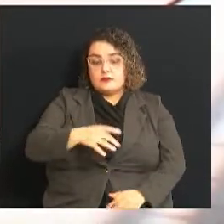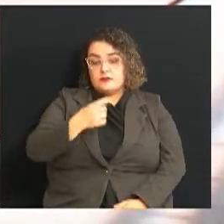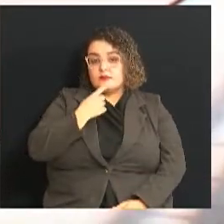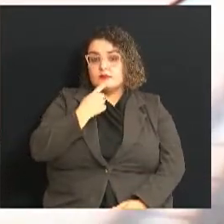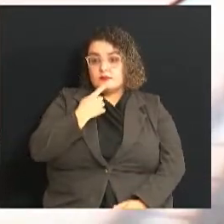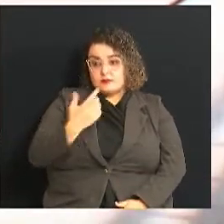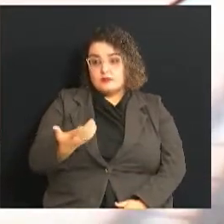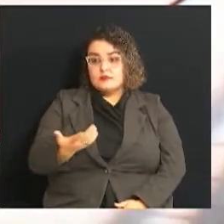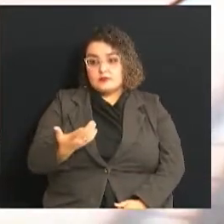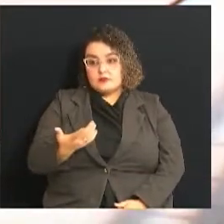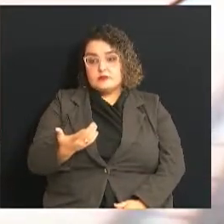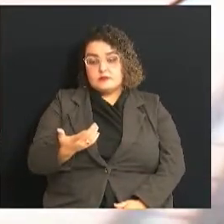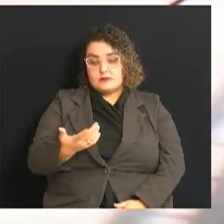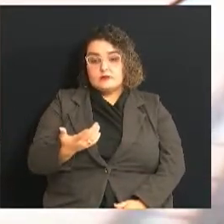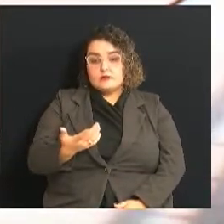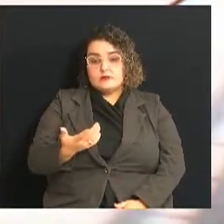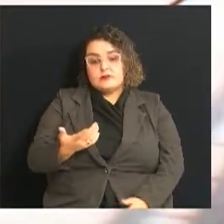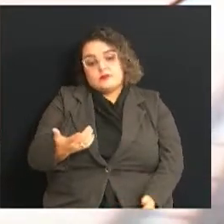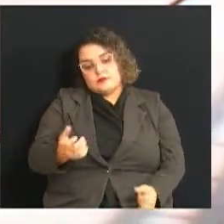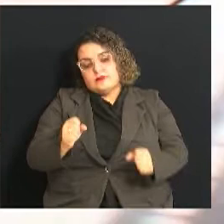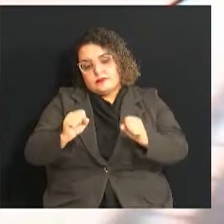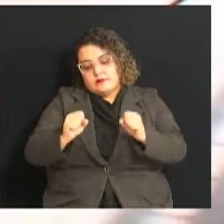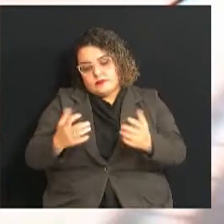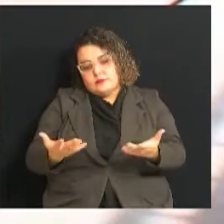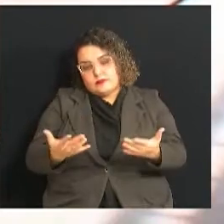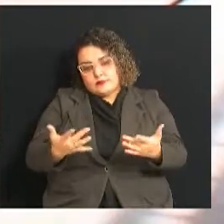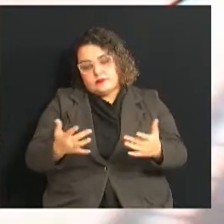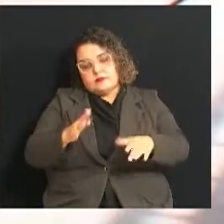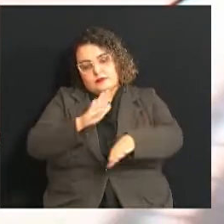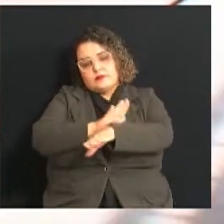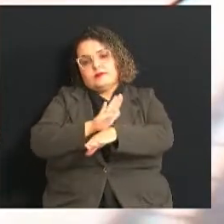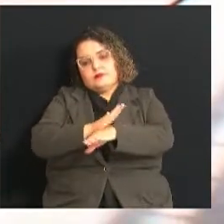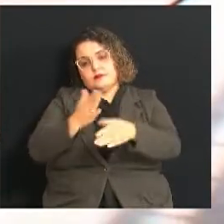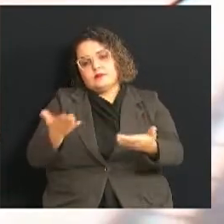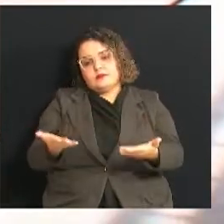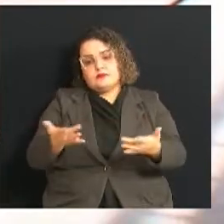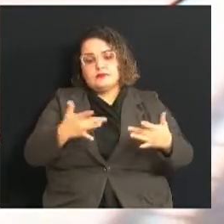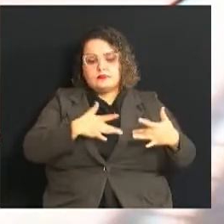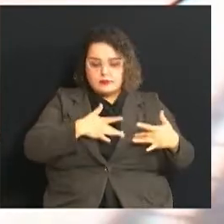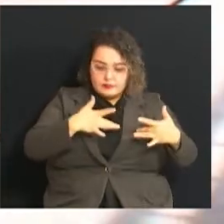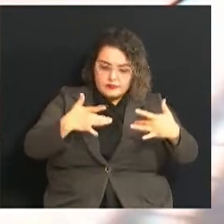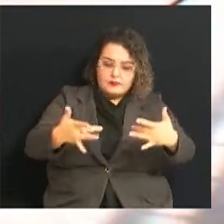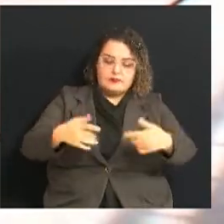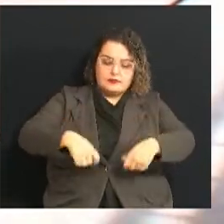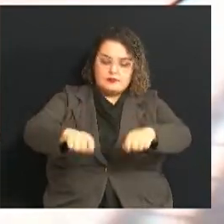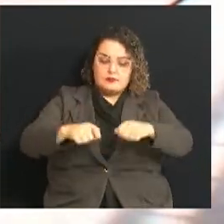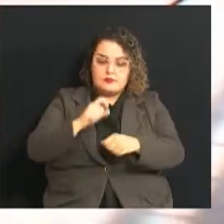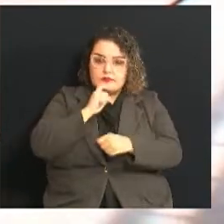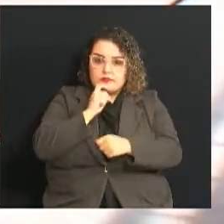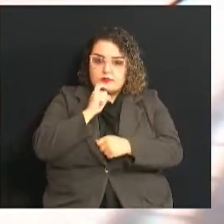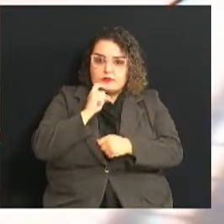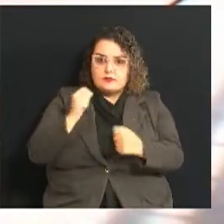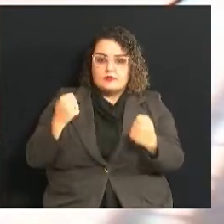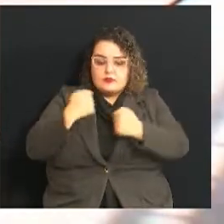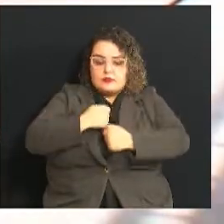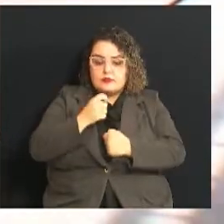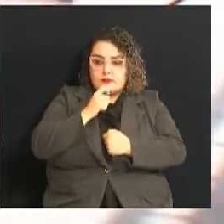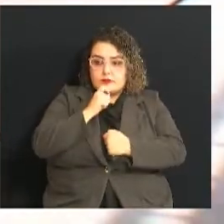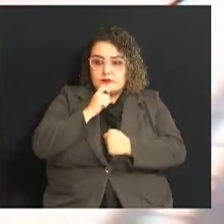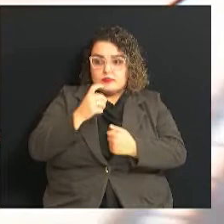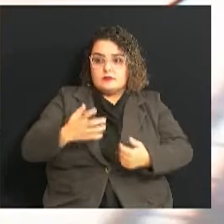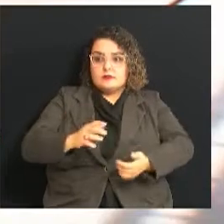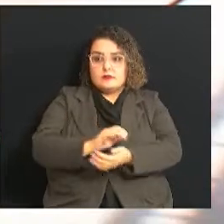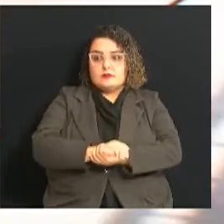cidade de Campinas, não custa nada, não é? Ajudar, doando um cobertor, um agasalho. Eu reforço que em bom